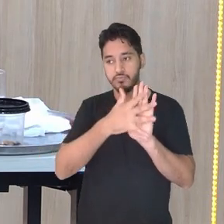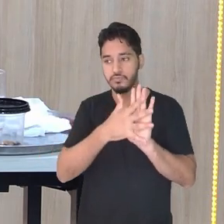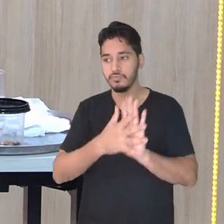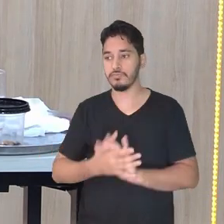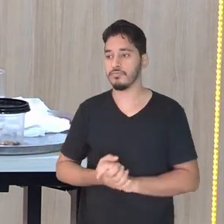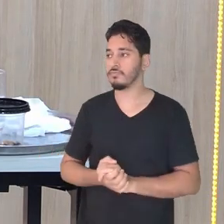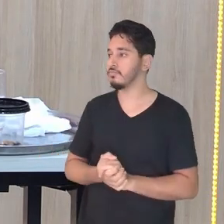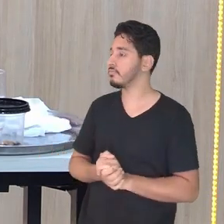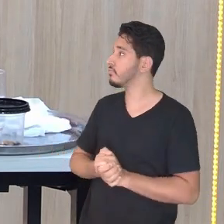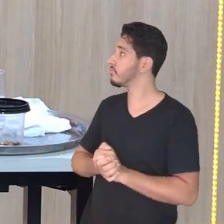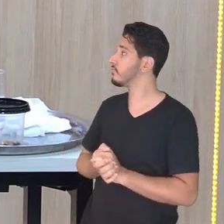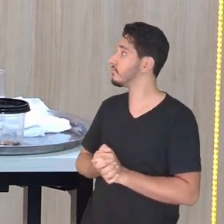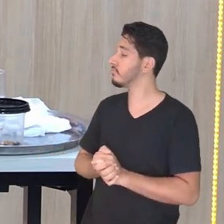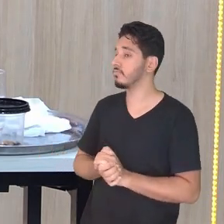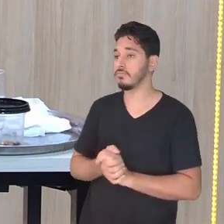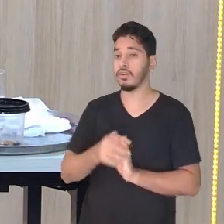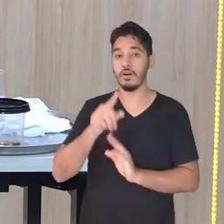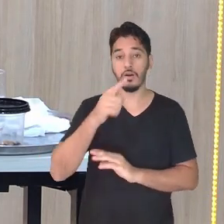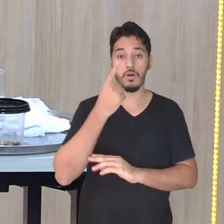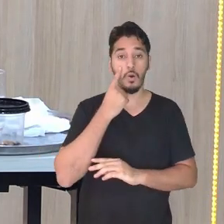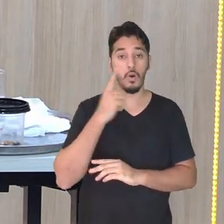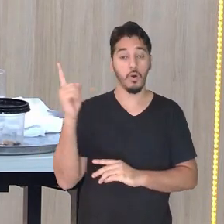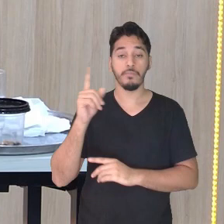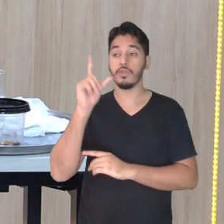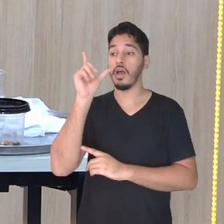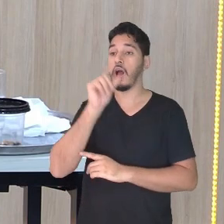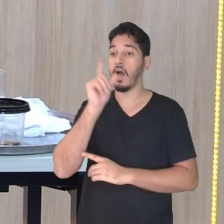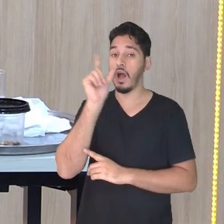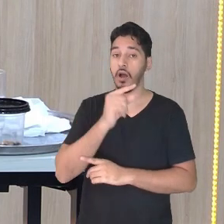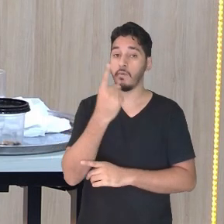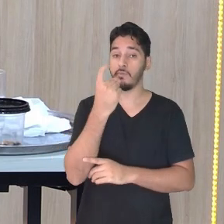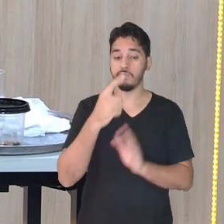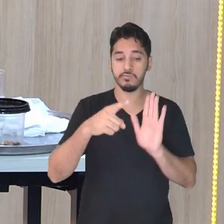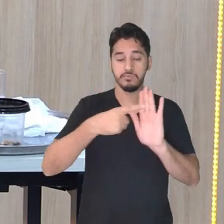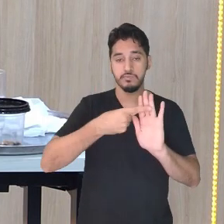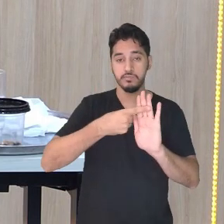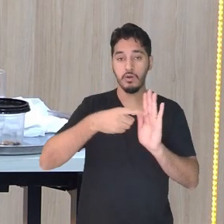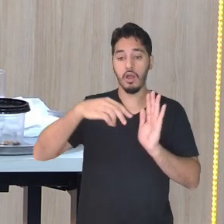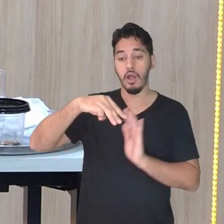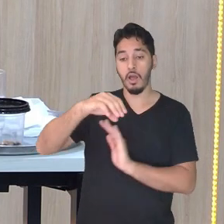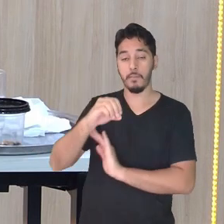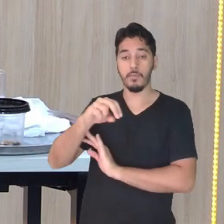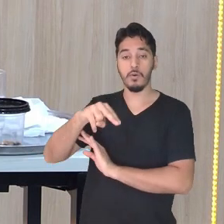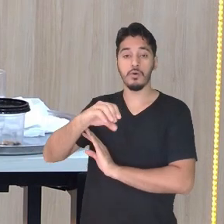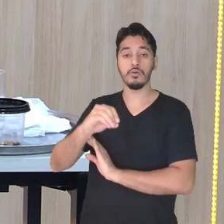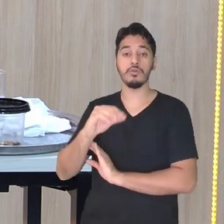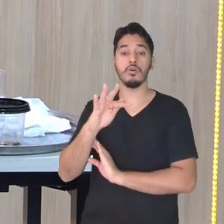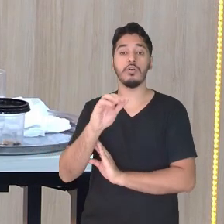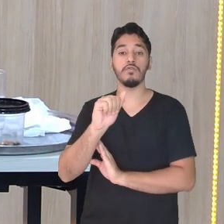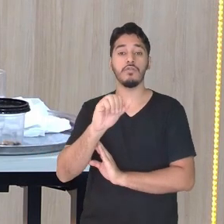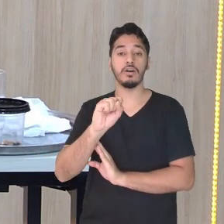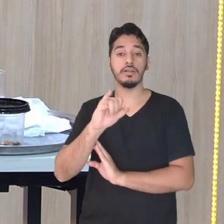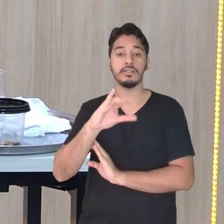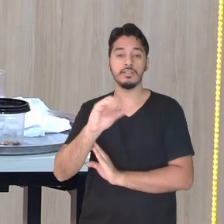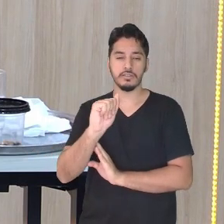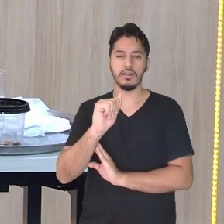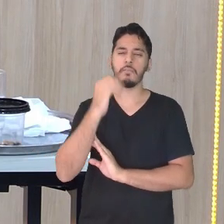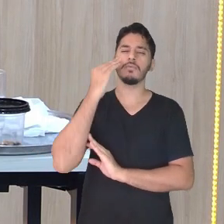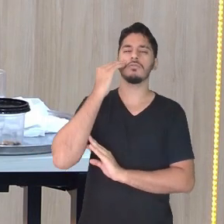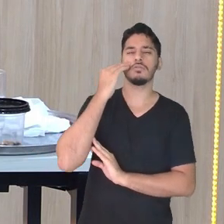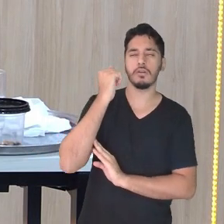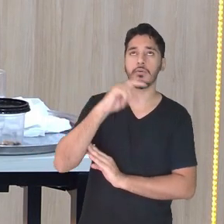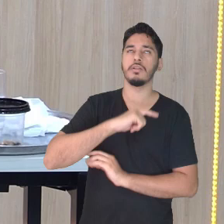aqui a gente tem, ó, a questão da água, a monofásica mais uma vez, né? Mesmo sabendo que aqui